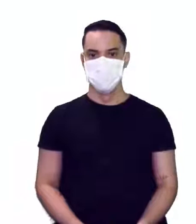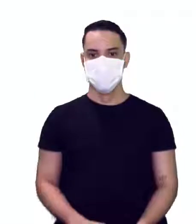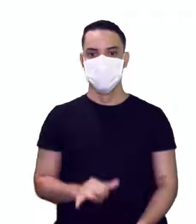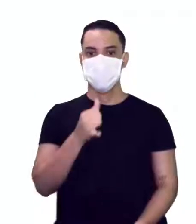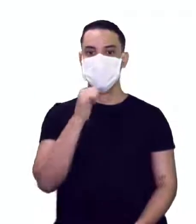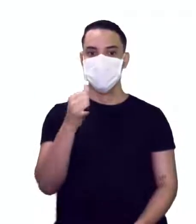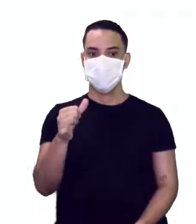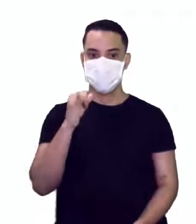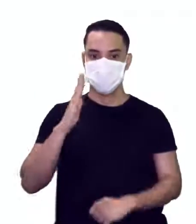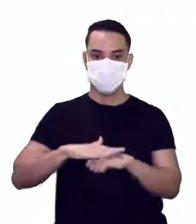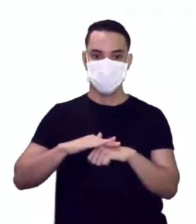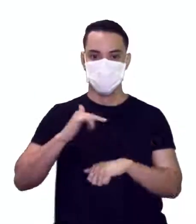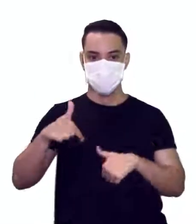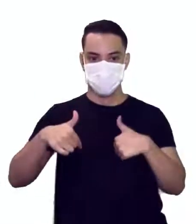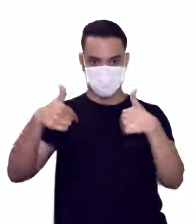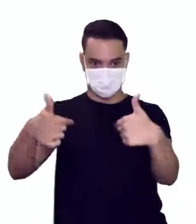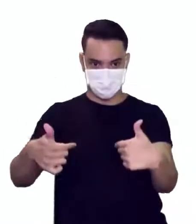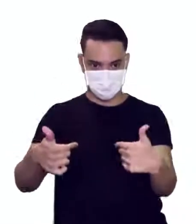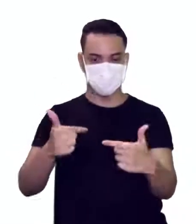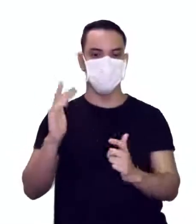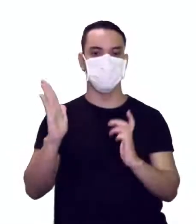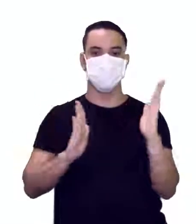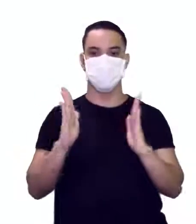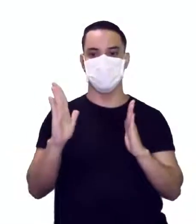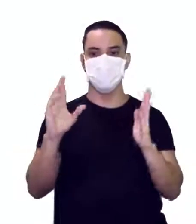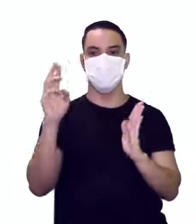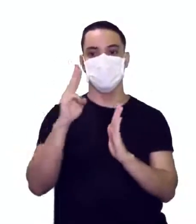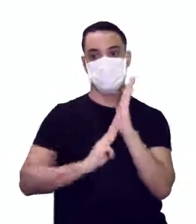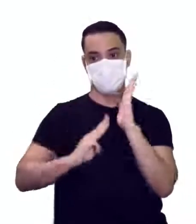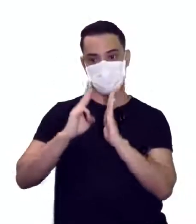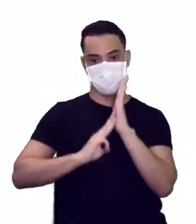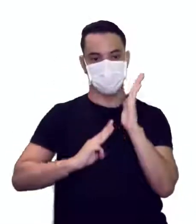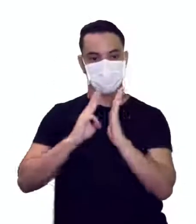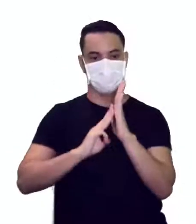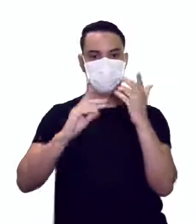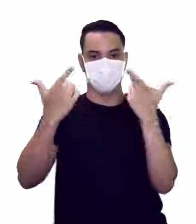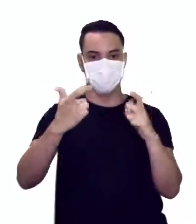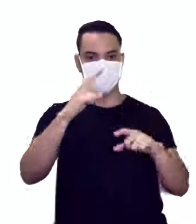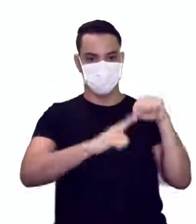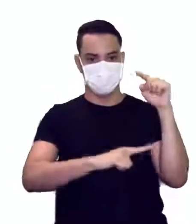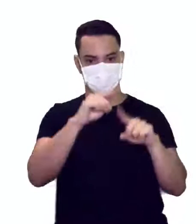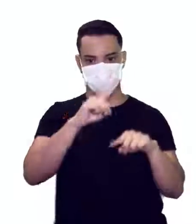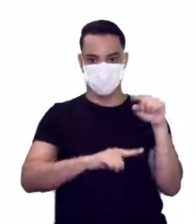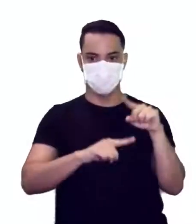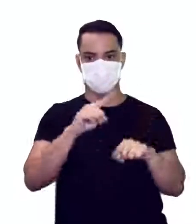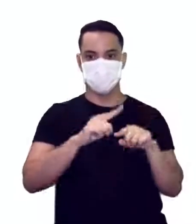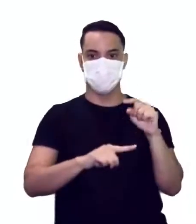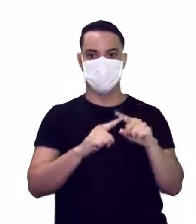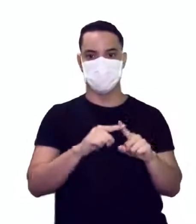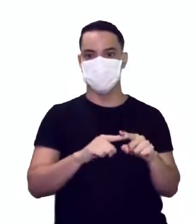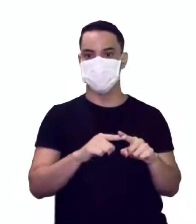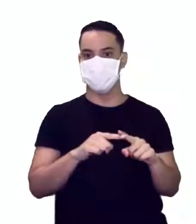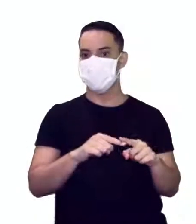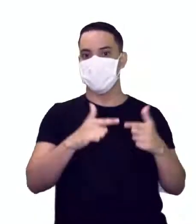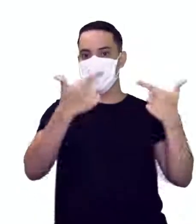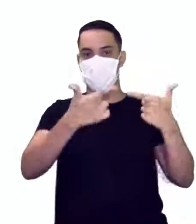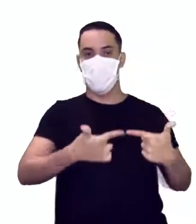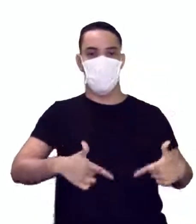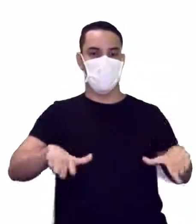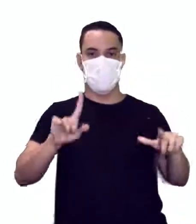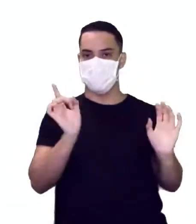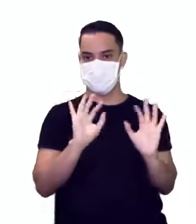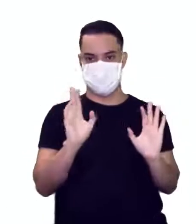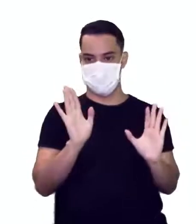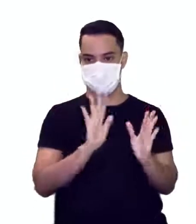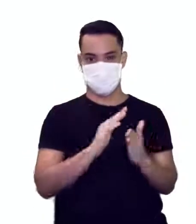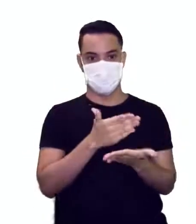Eletrização. Os processos de eletrização são métodos onde um corpo deixa de ser eletricamente neutro e